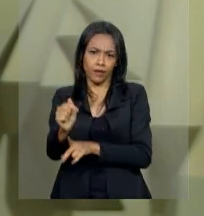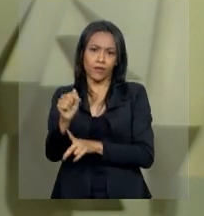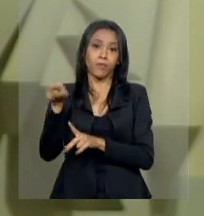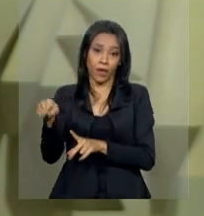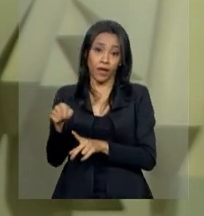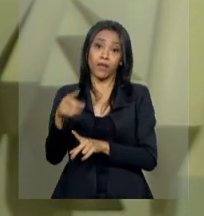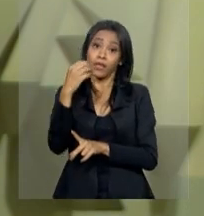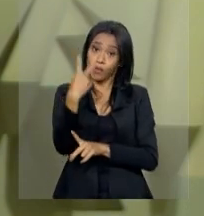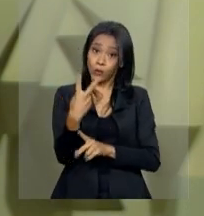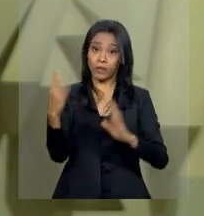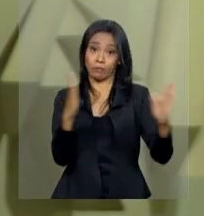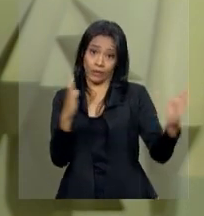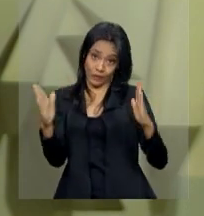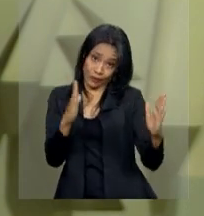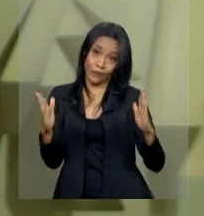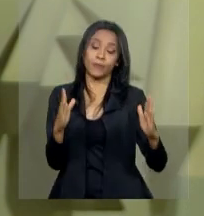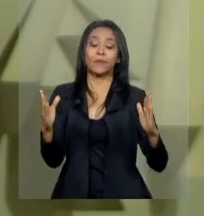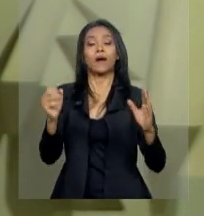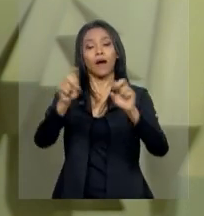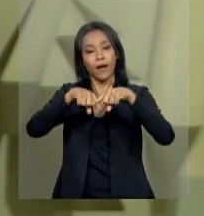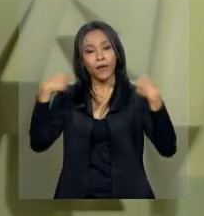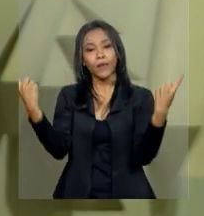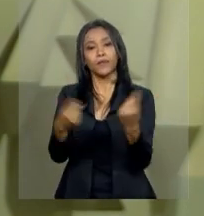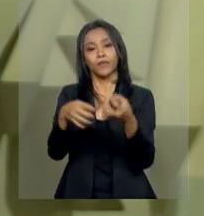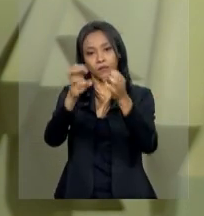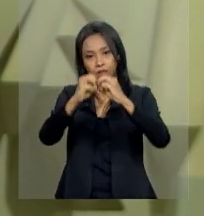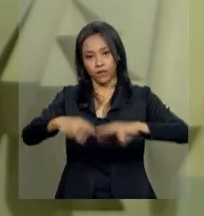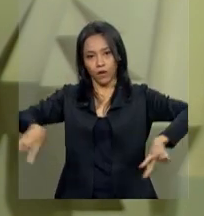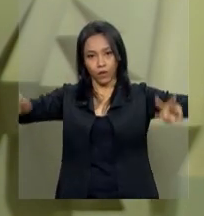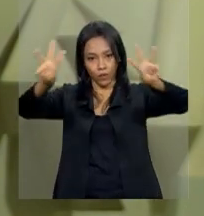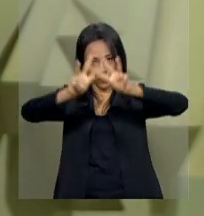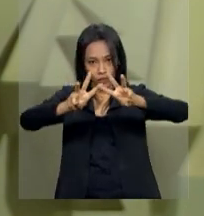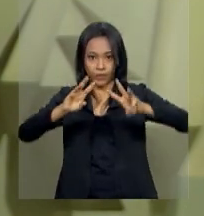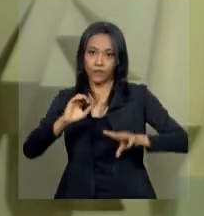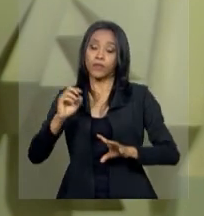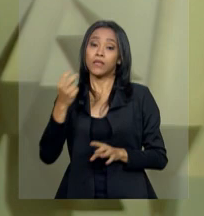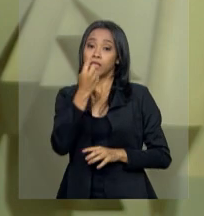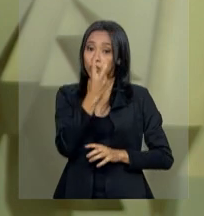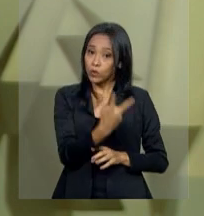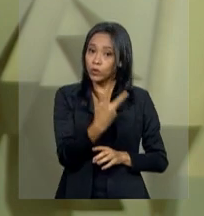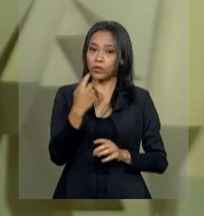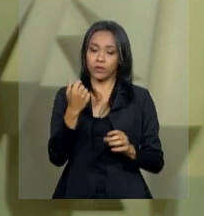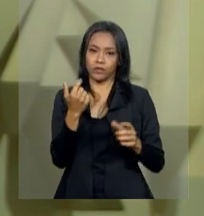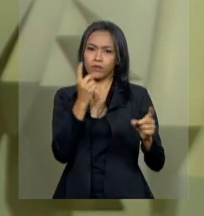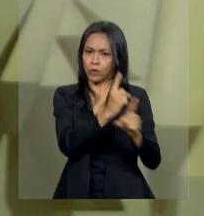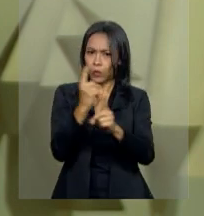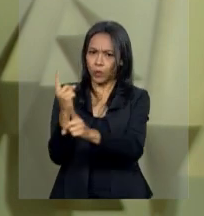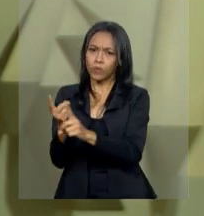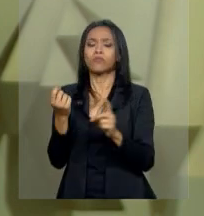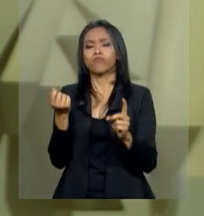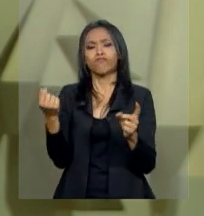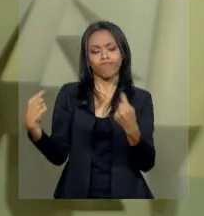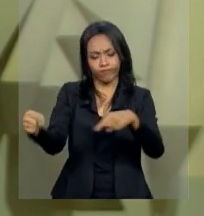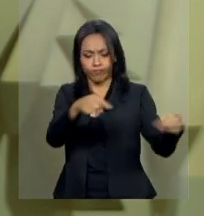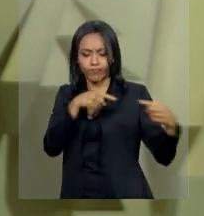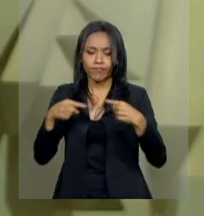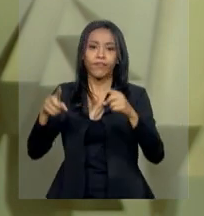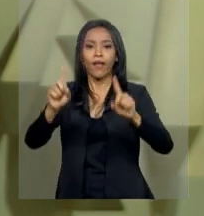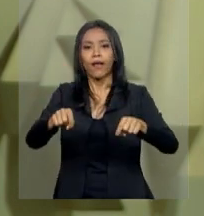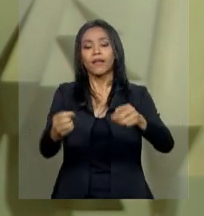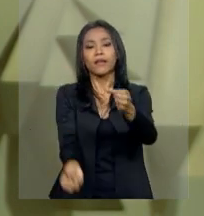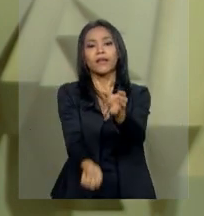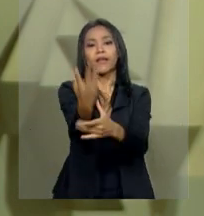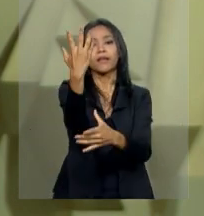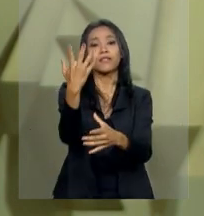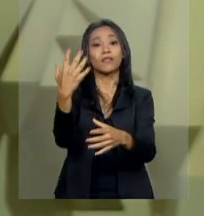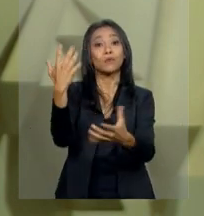em dois momentos a Assembleia Geral das Nações Unidas. Em ambas as ocasiões, os debates se concentraram na criação do Estado